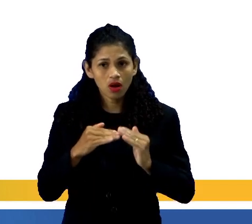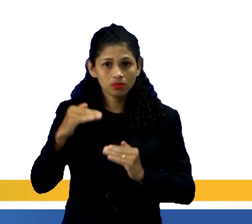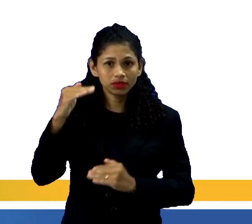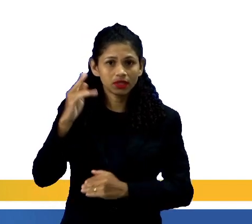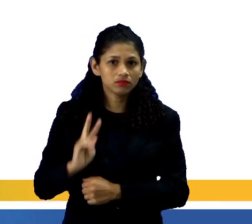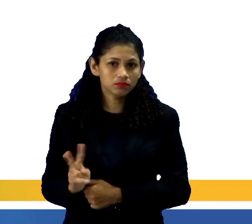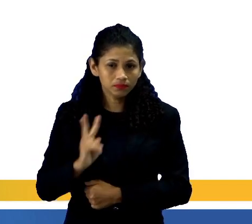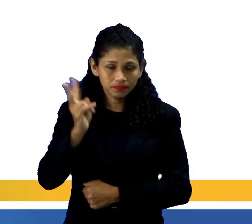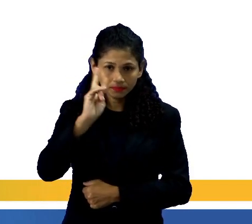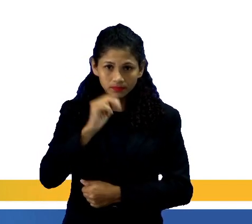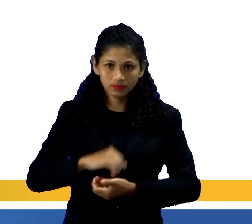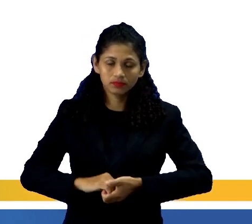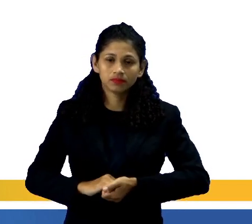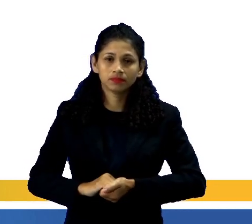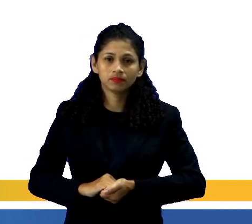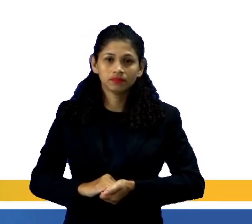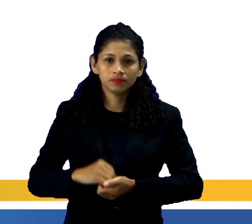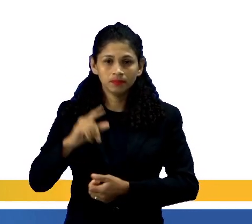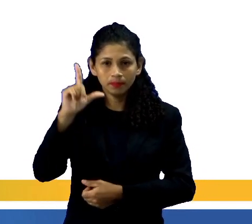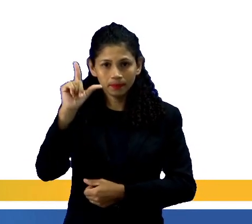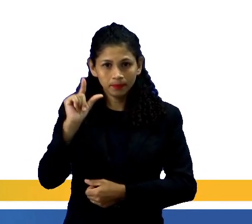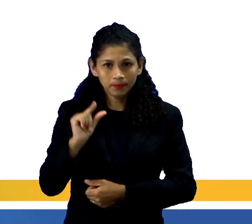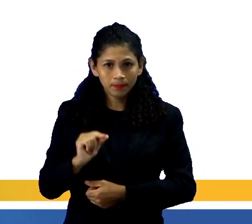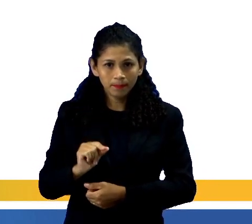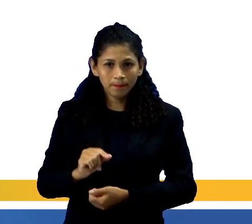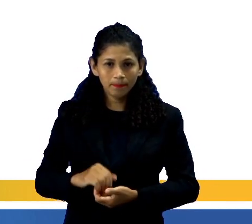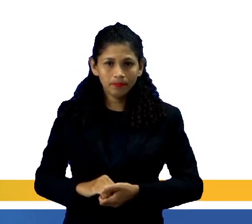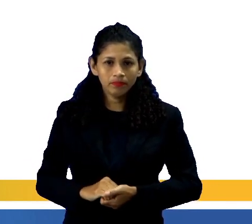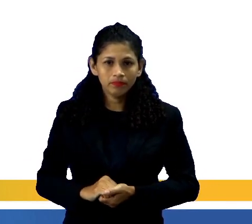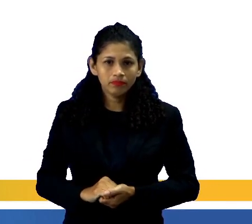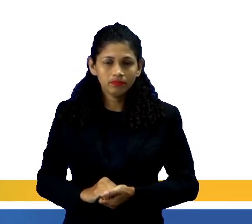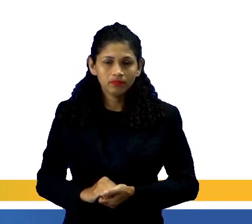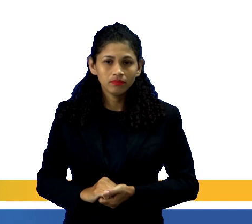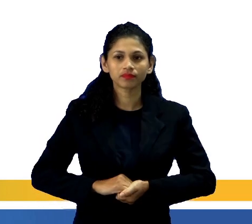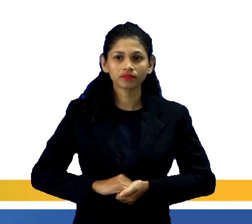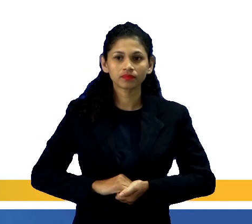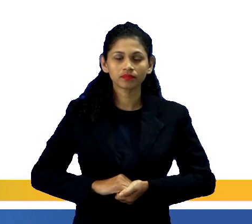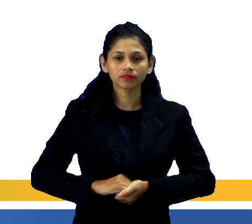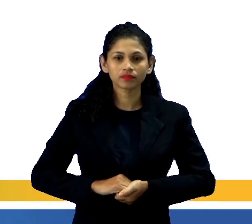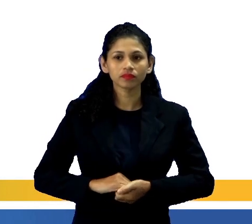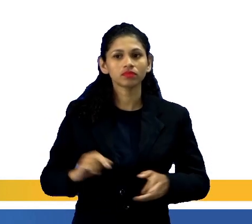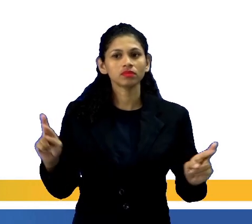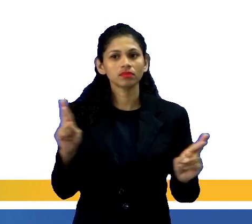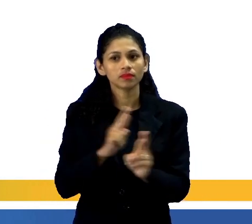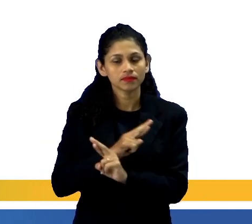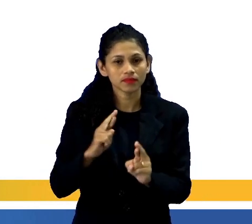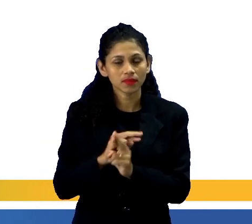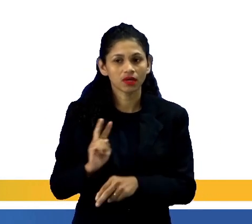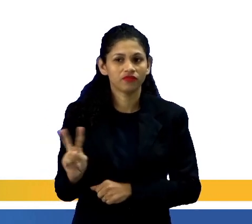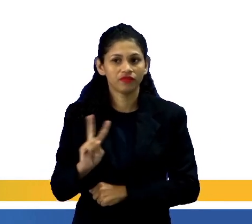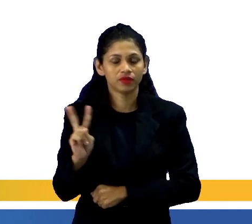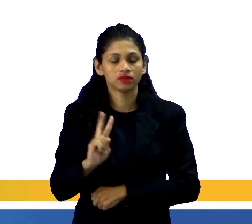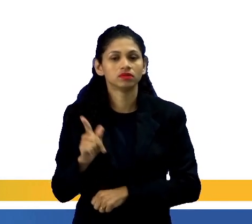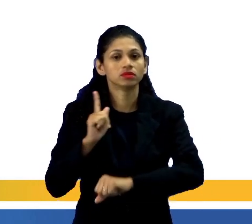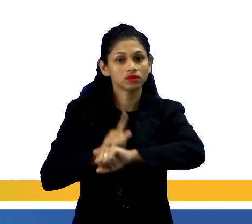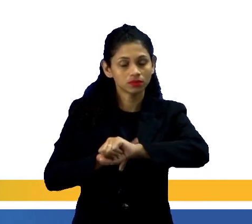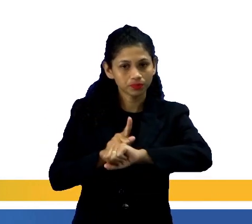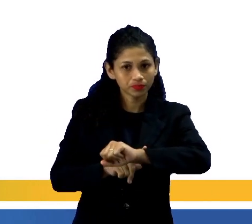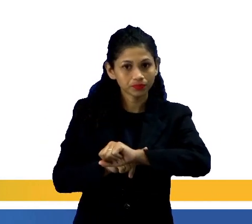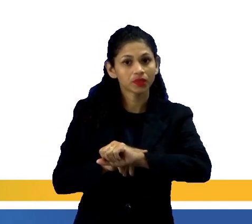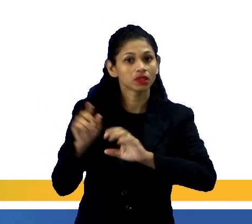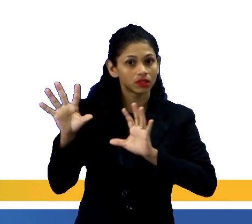o tempo. E se eu diminuir a velocidade, eu vou aumentar o tempo. A relação entre velocidade e tempo